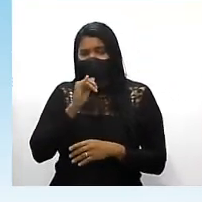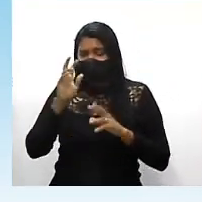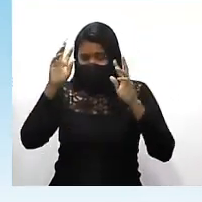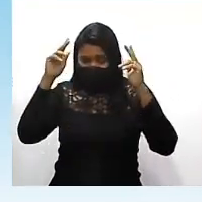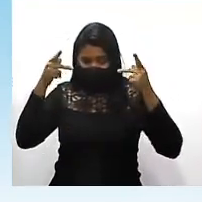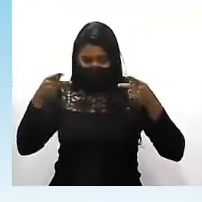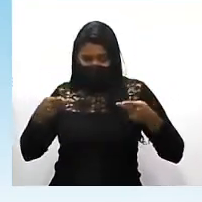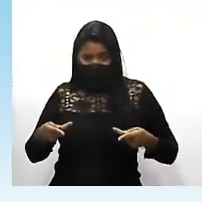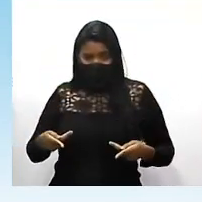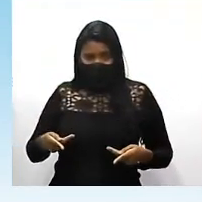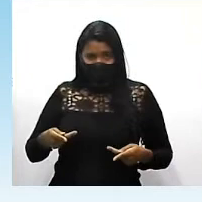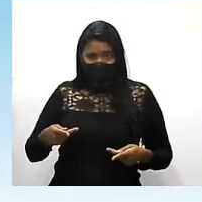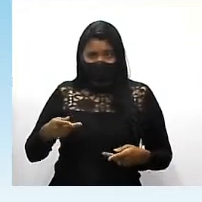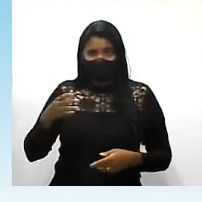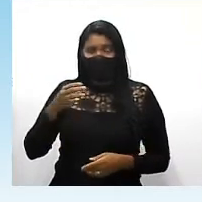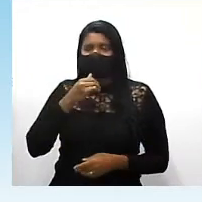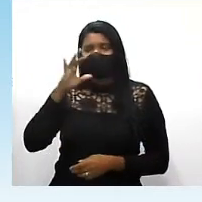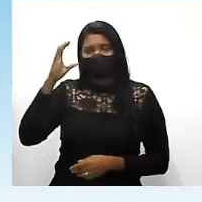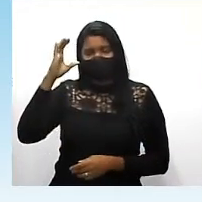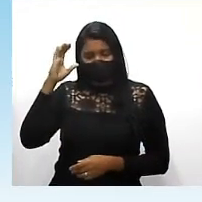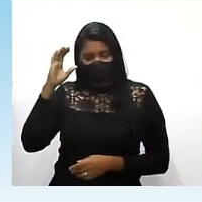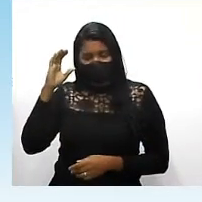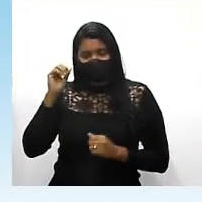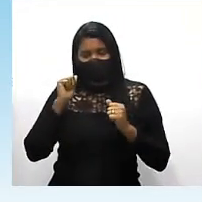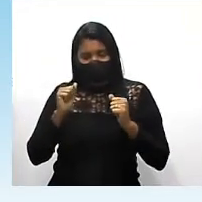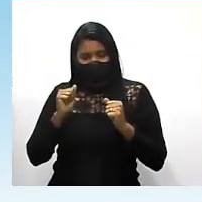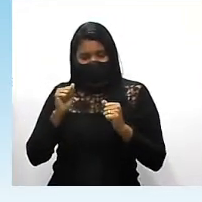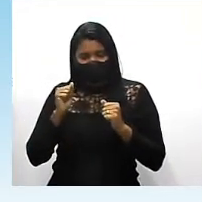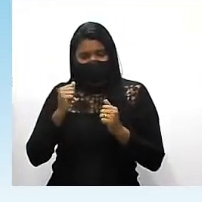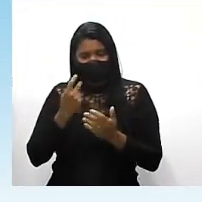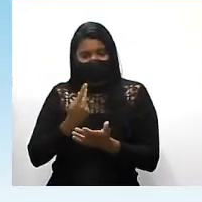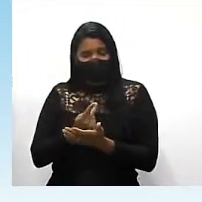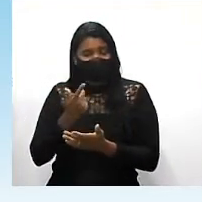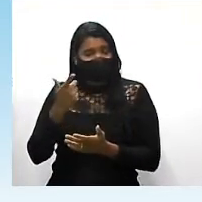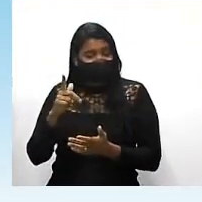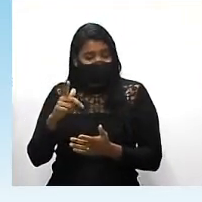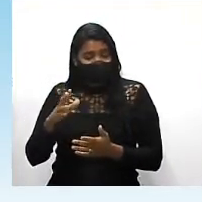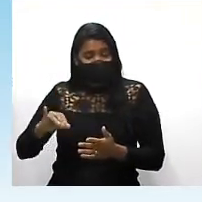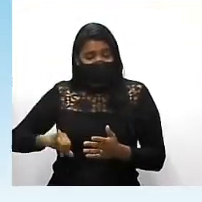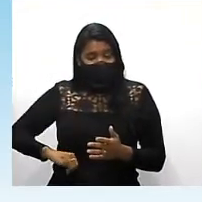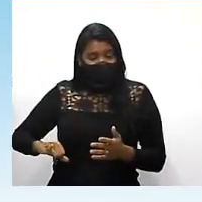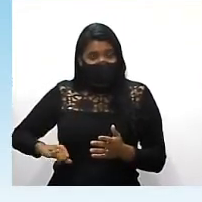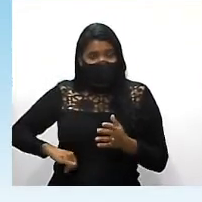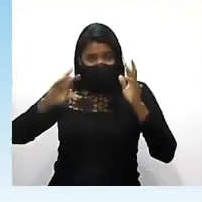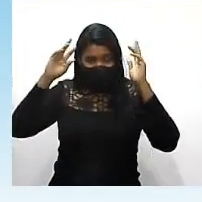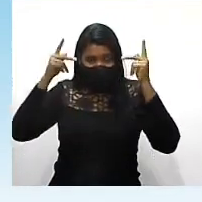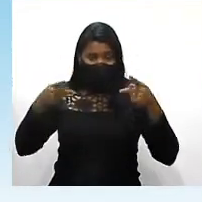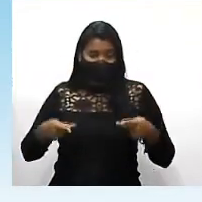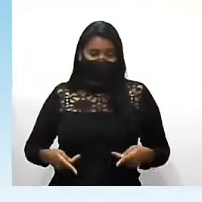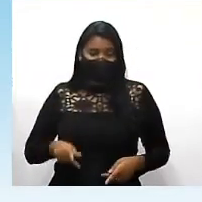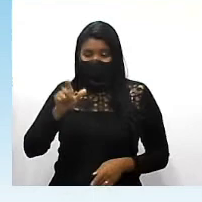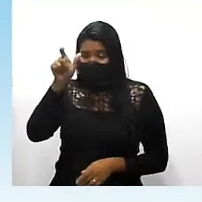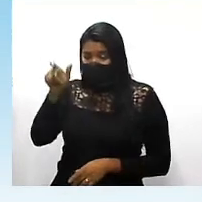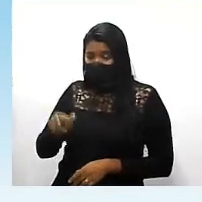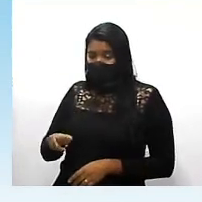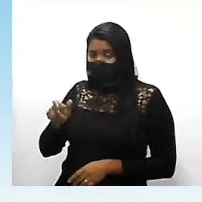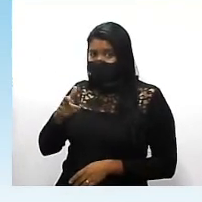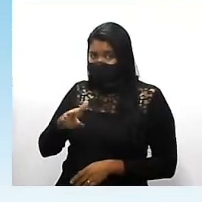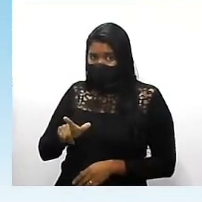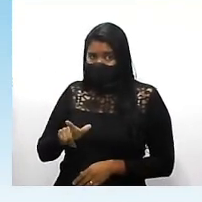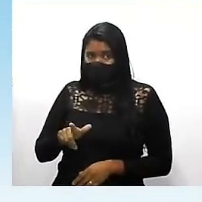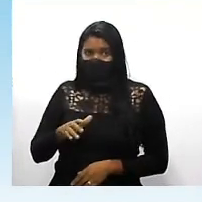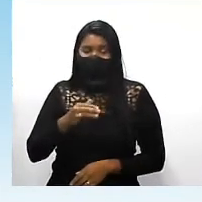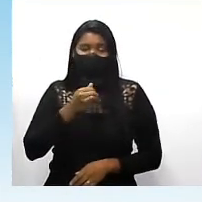a ciência possa ir, por exemplo, e que não vá ferir o contexto do outro. Porque